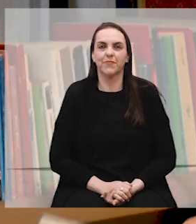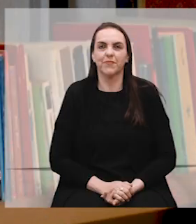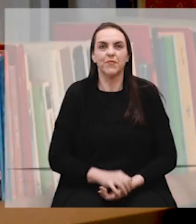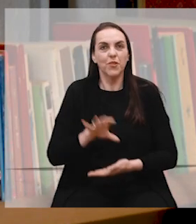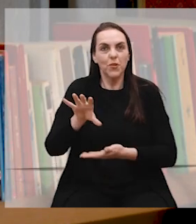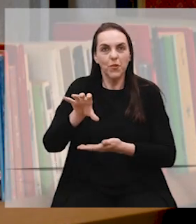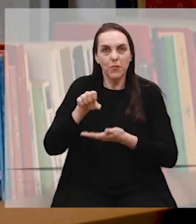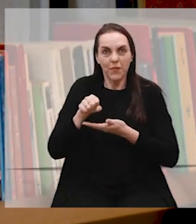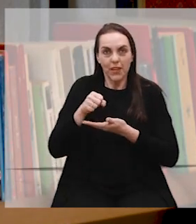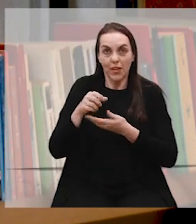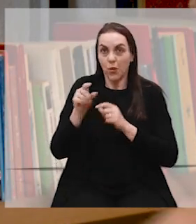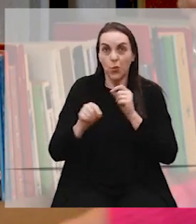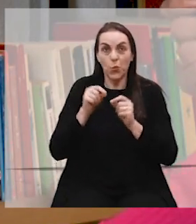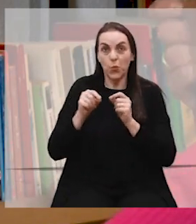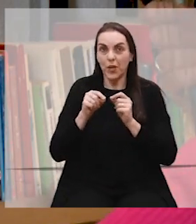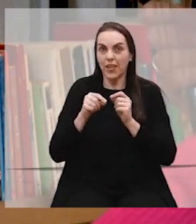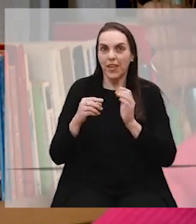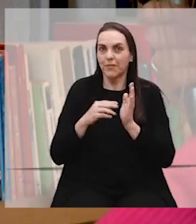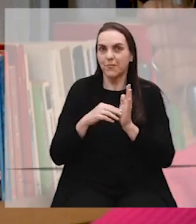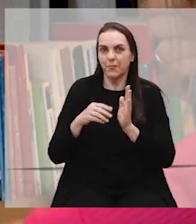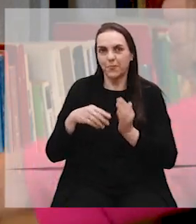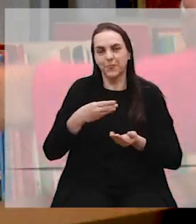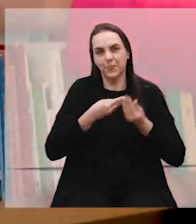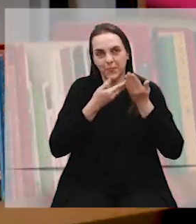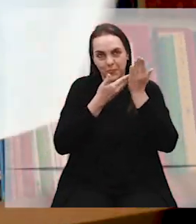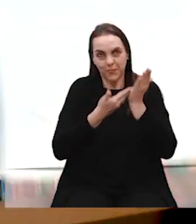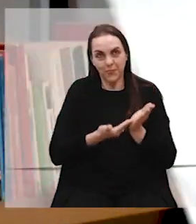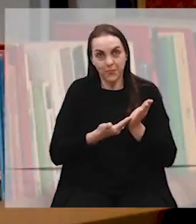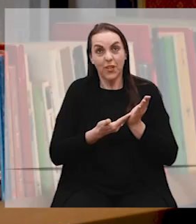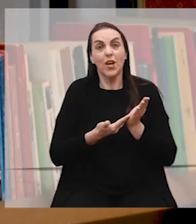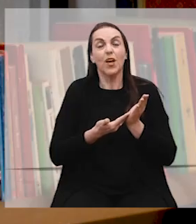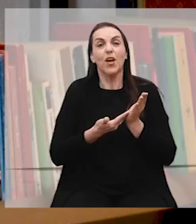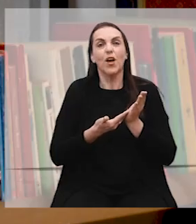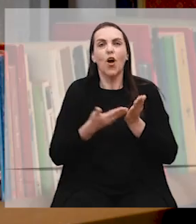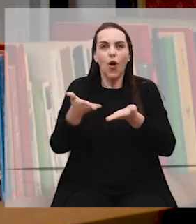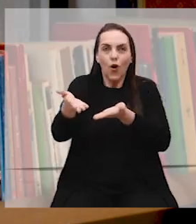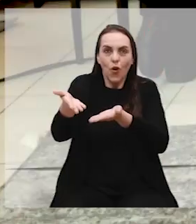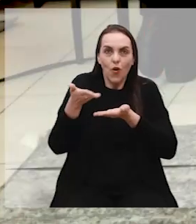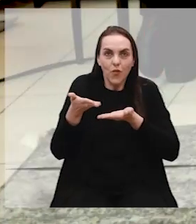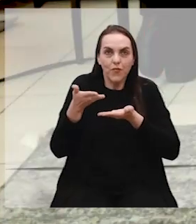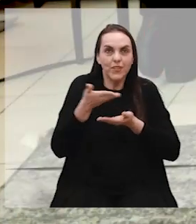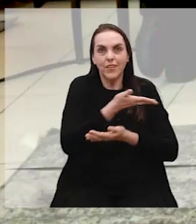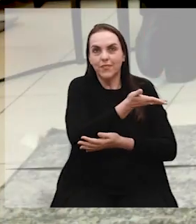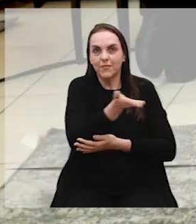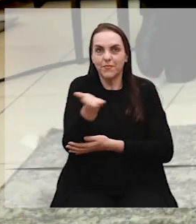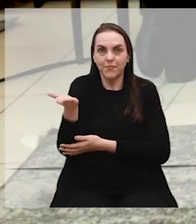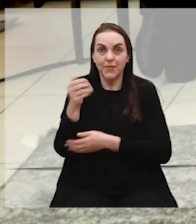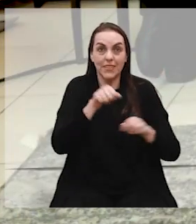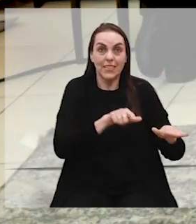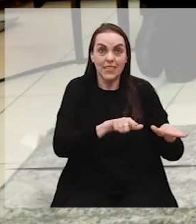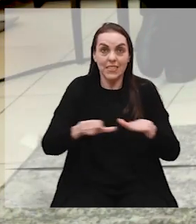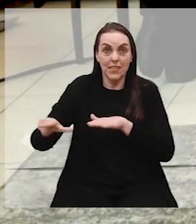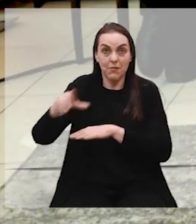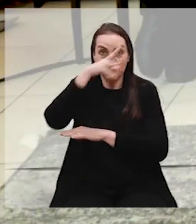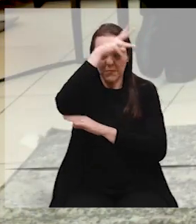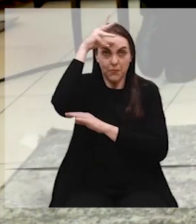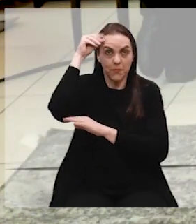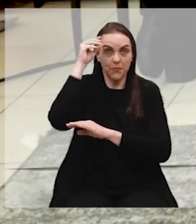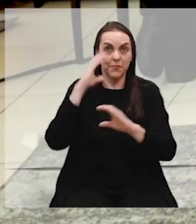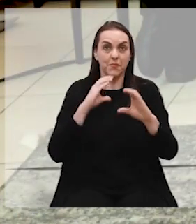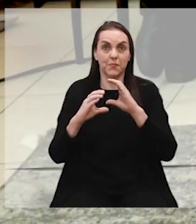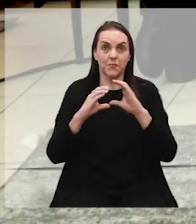Vou pegar aqui, então, o motivo do convite. Quero convidá-los para a Semana Municipal